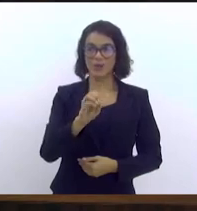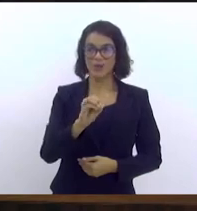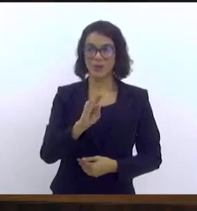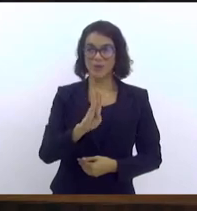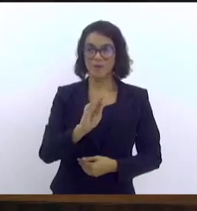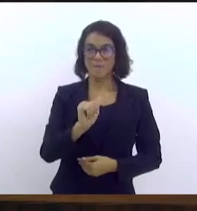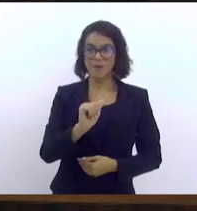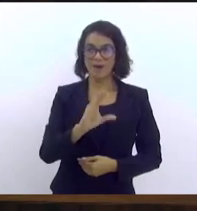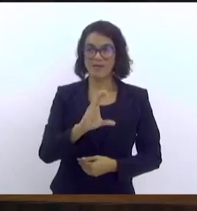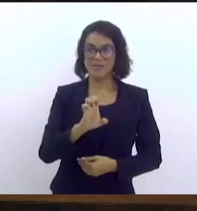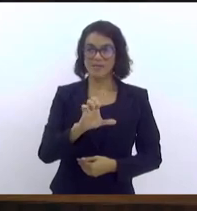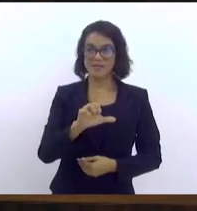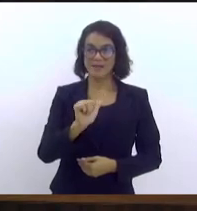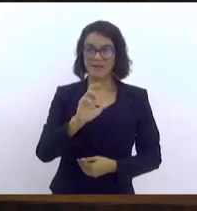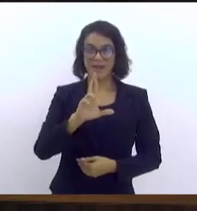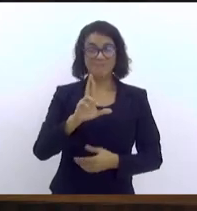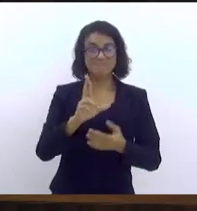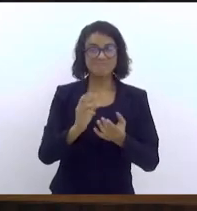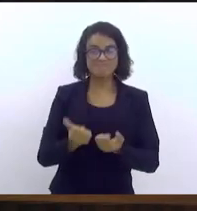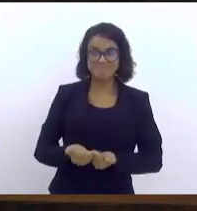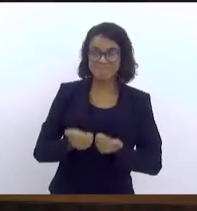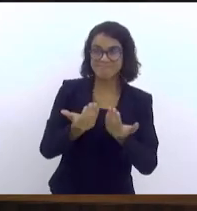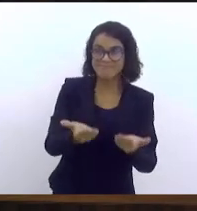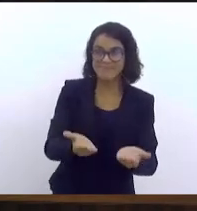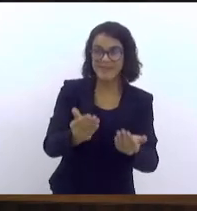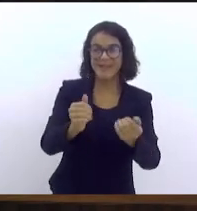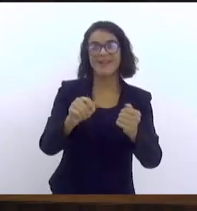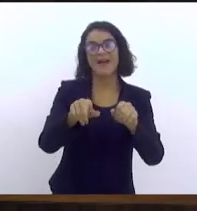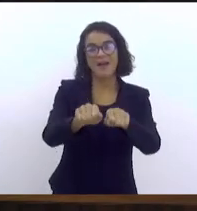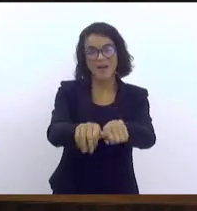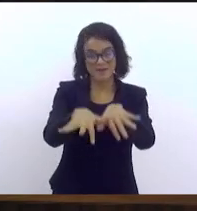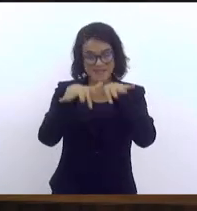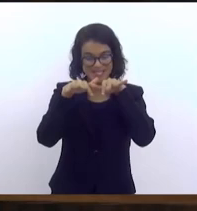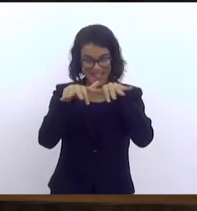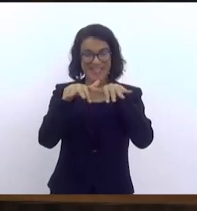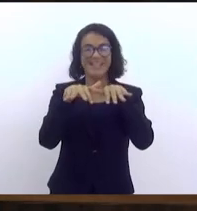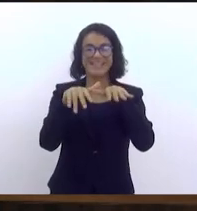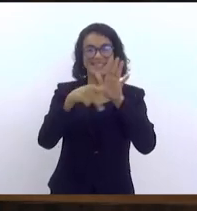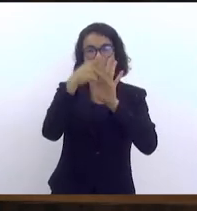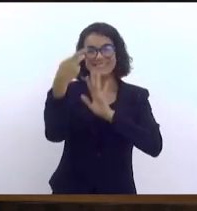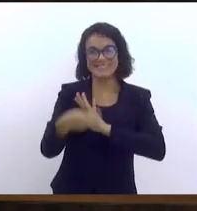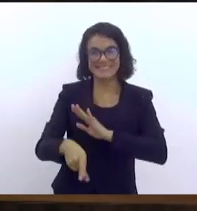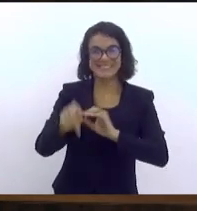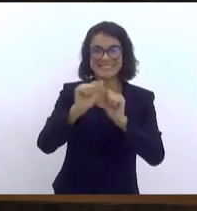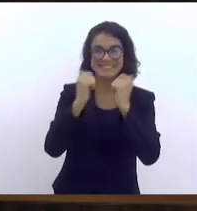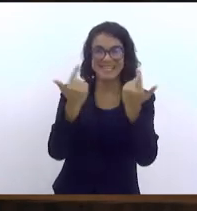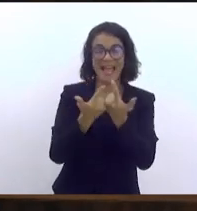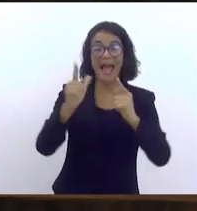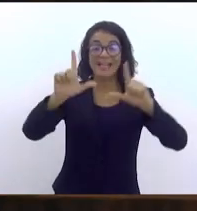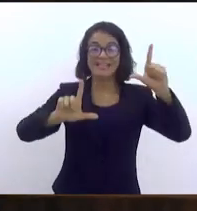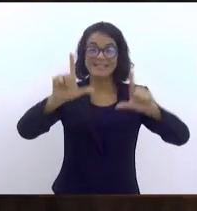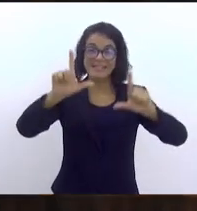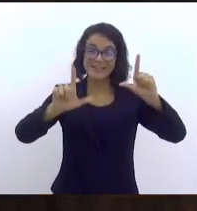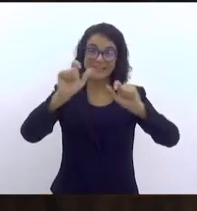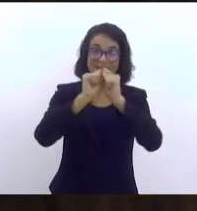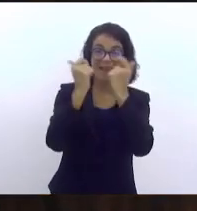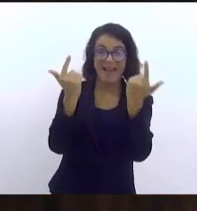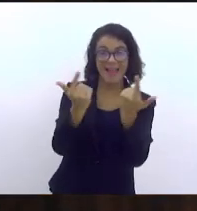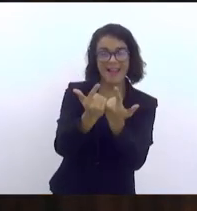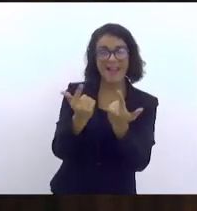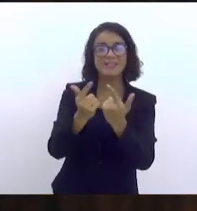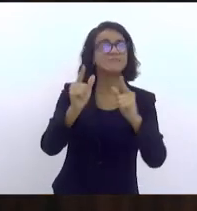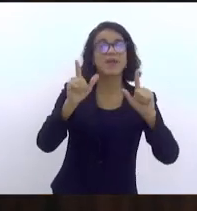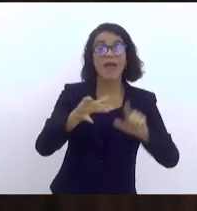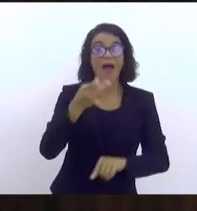nosso pedido e cedido aqui o plenário dessa casa queria agradecer a TV alérgico tá transmitindo